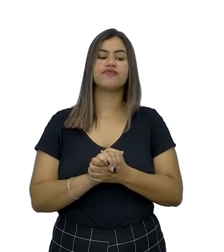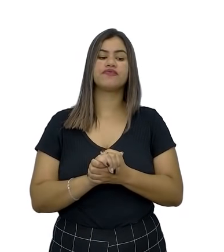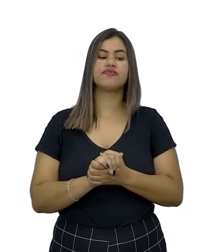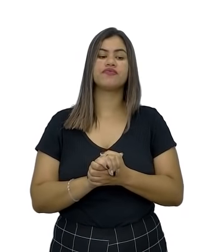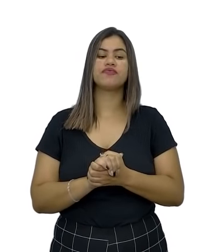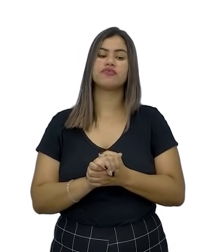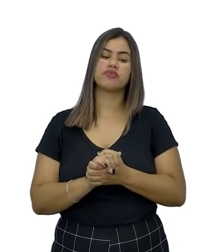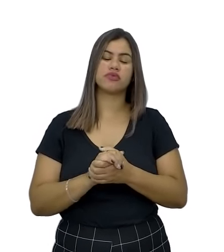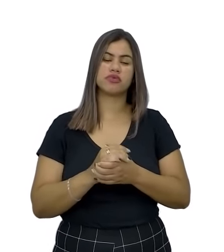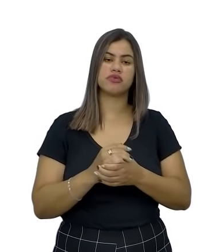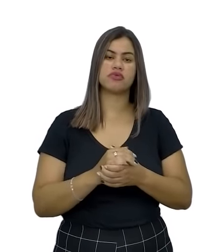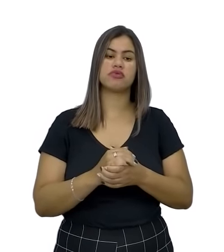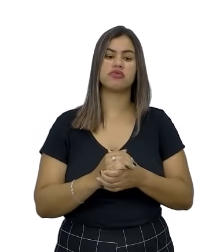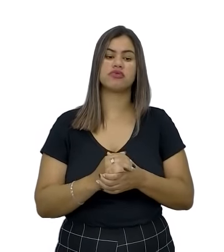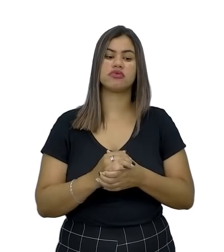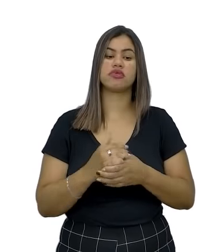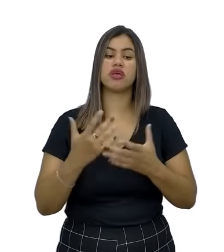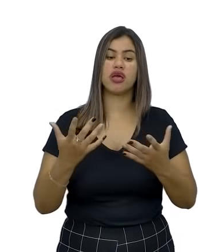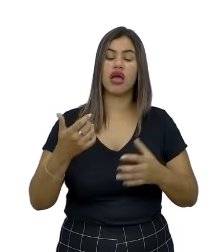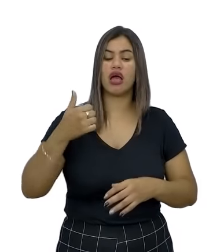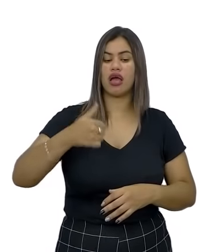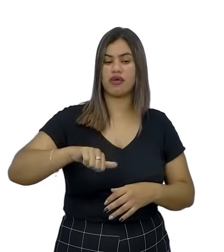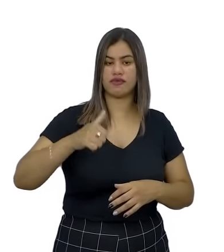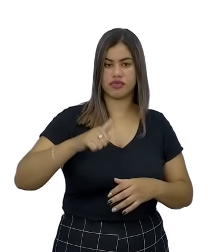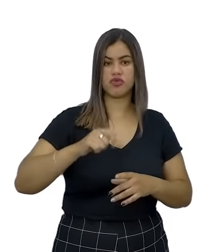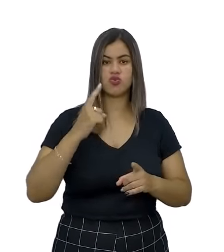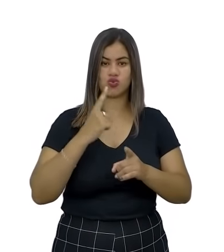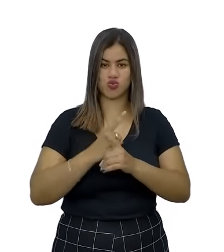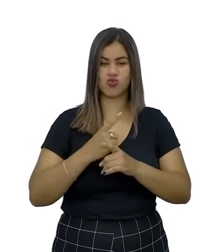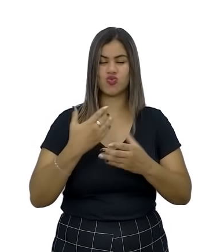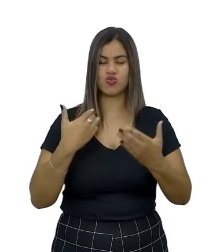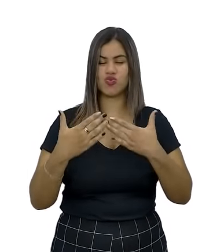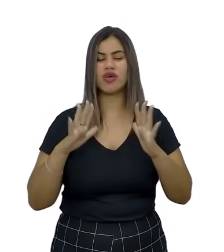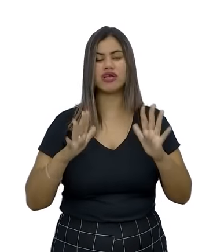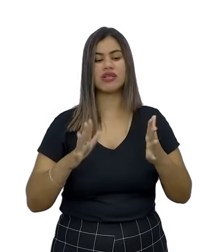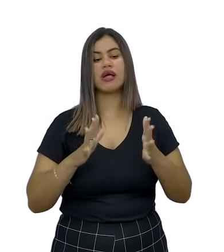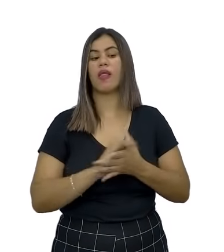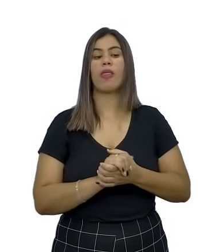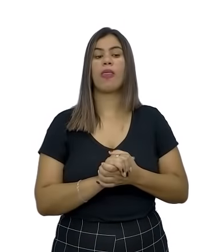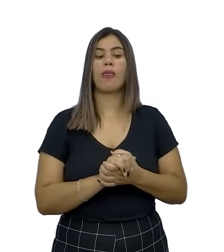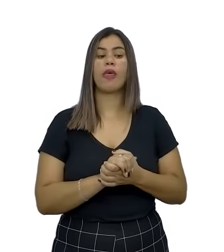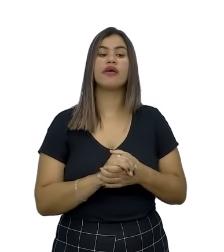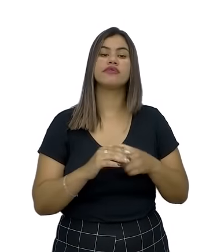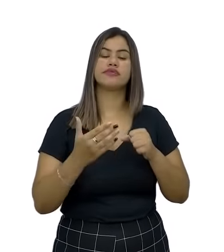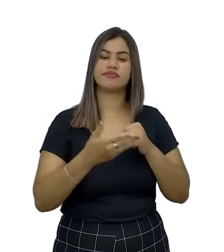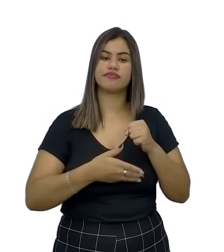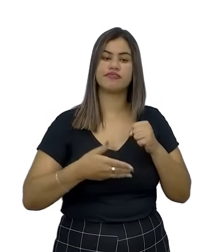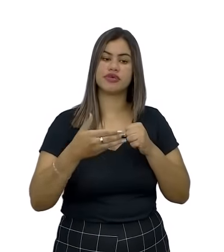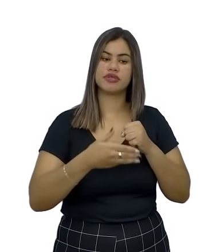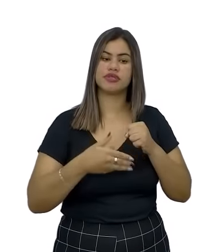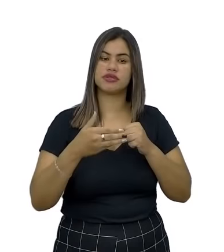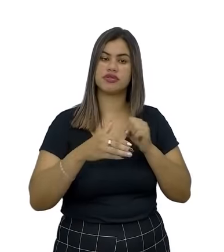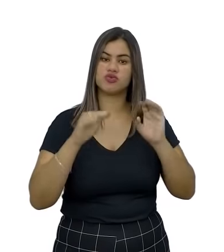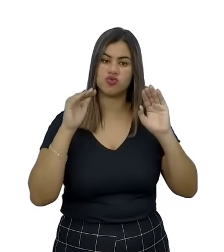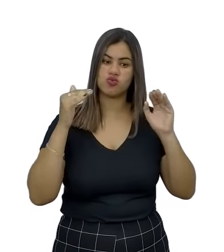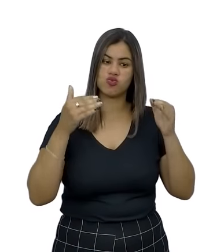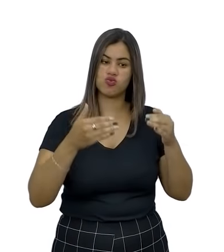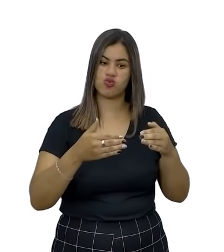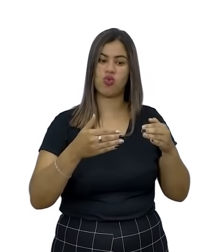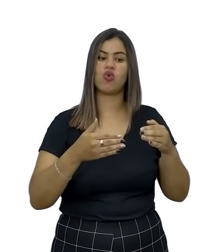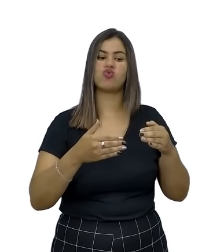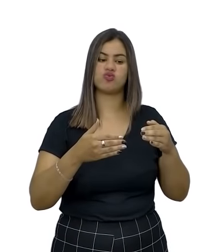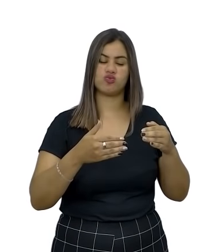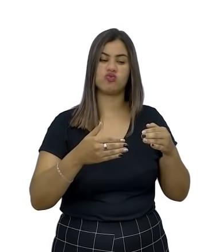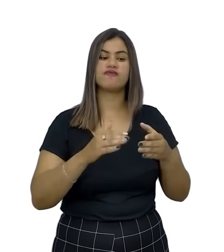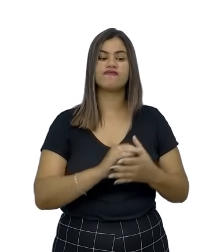no encontro passado sobre essas avaliações. Então, essa matriz ela está pautada aí nesses pressupostos,